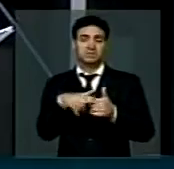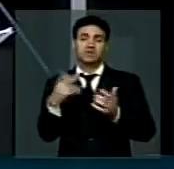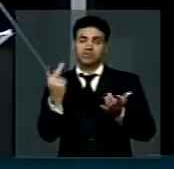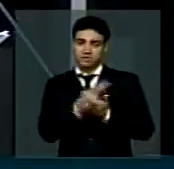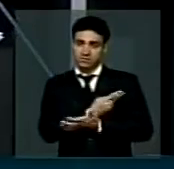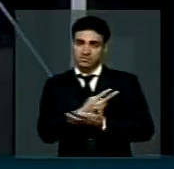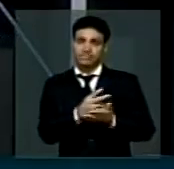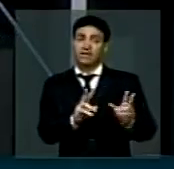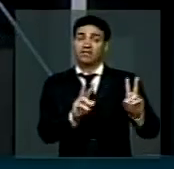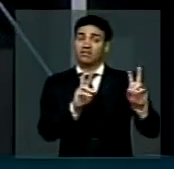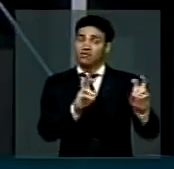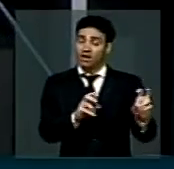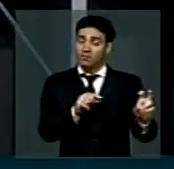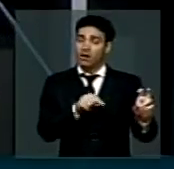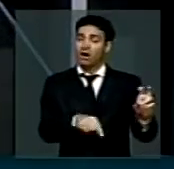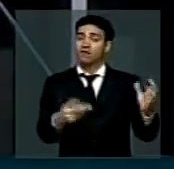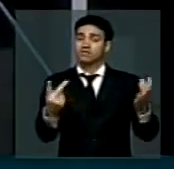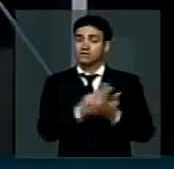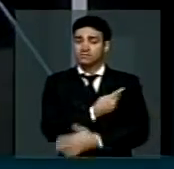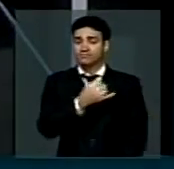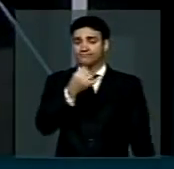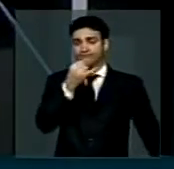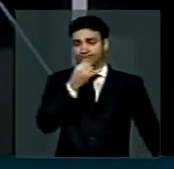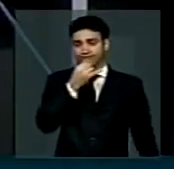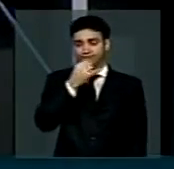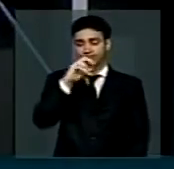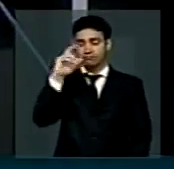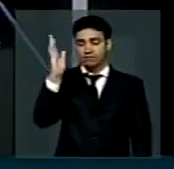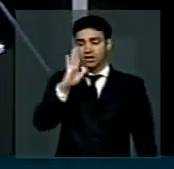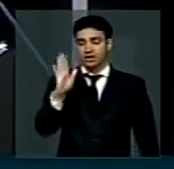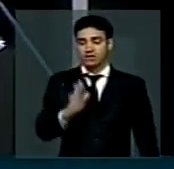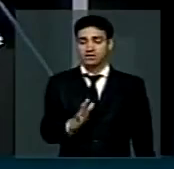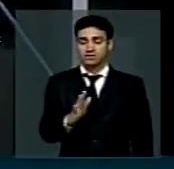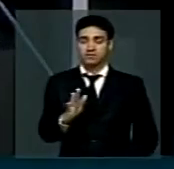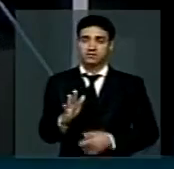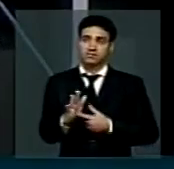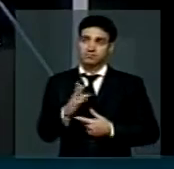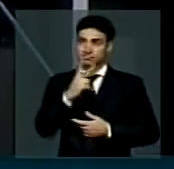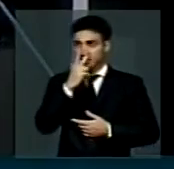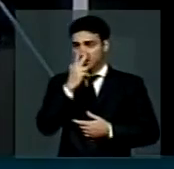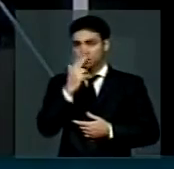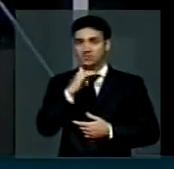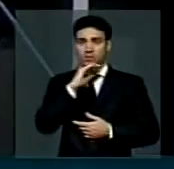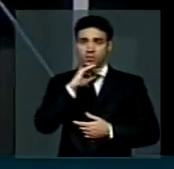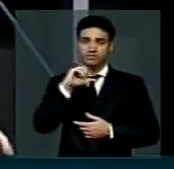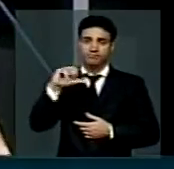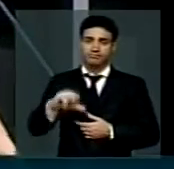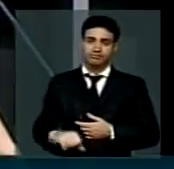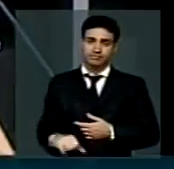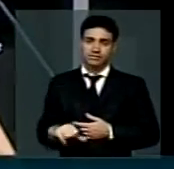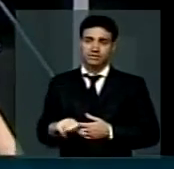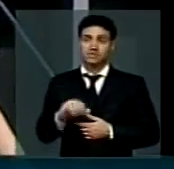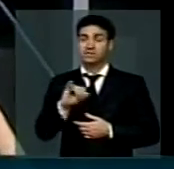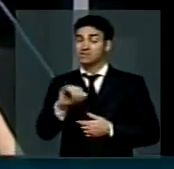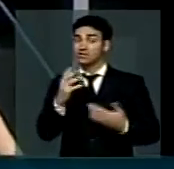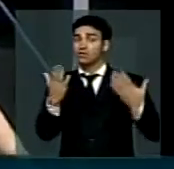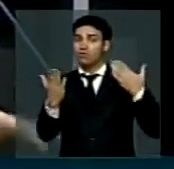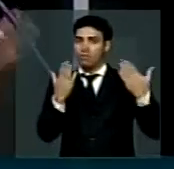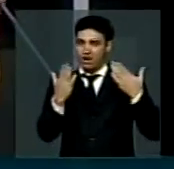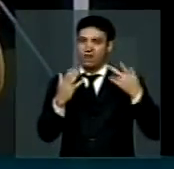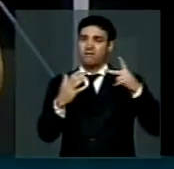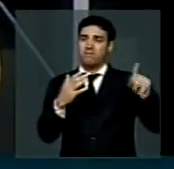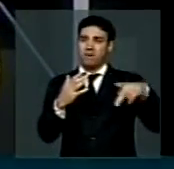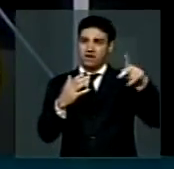que, infelizmente, coloca o Brasil numa situação muito ruim frente às outras